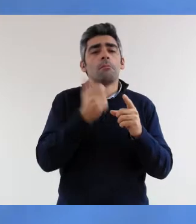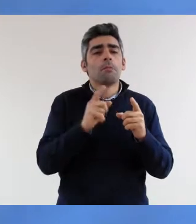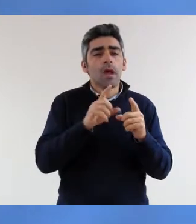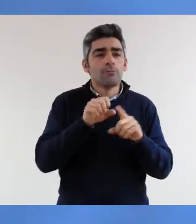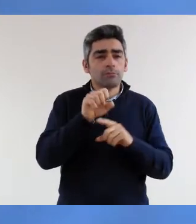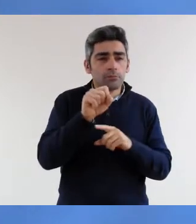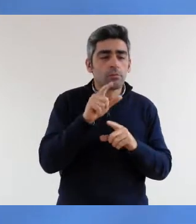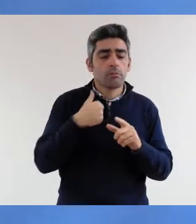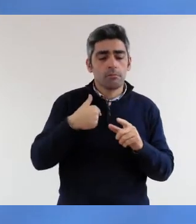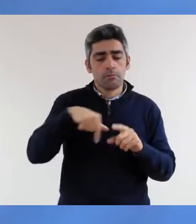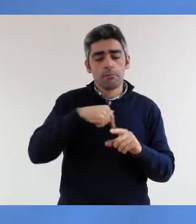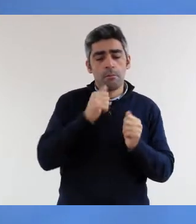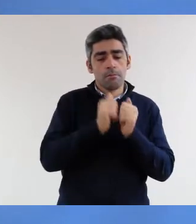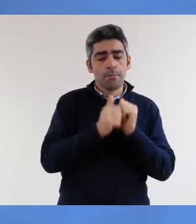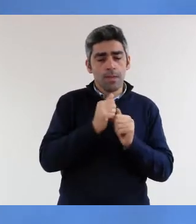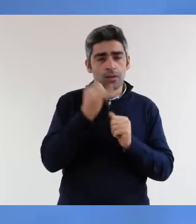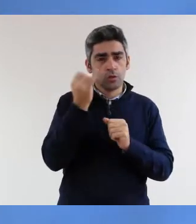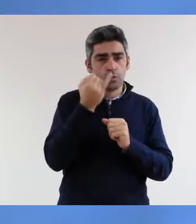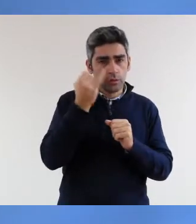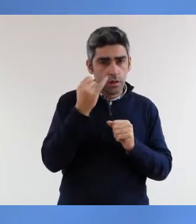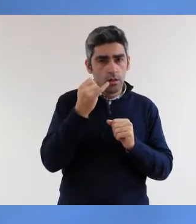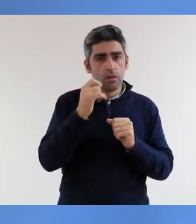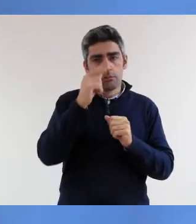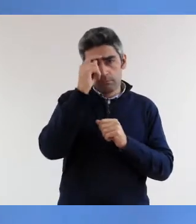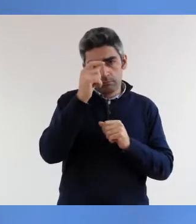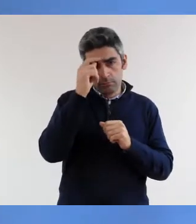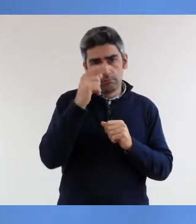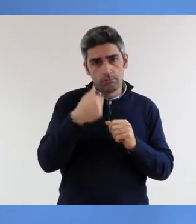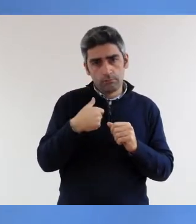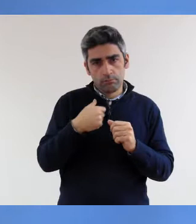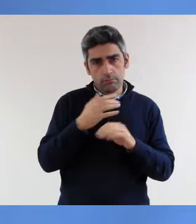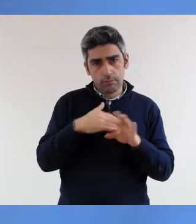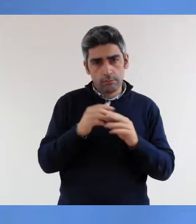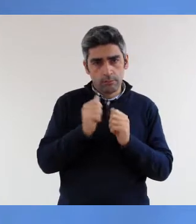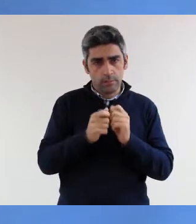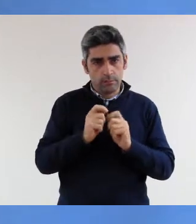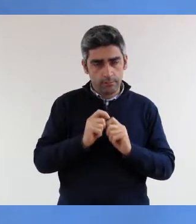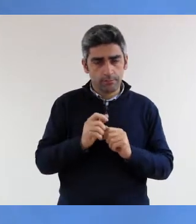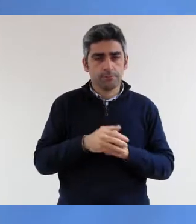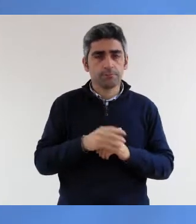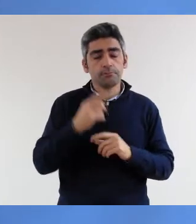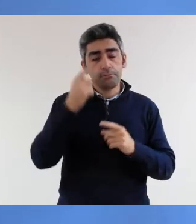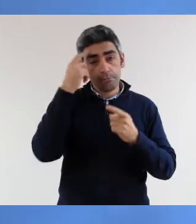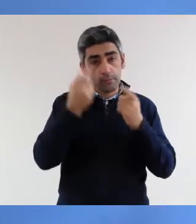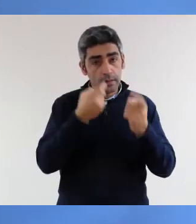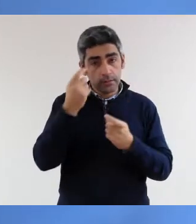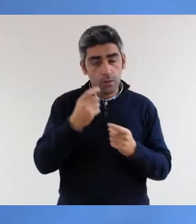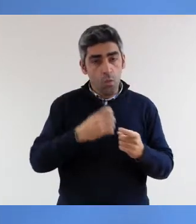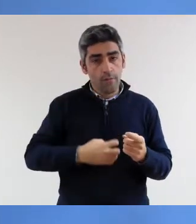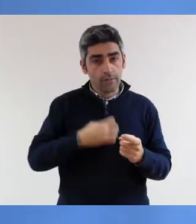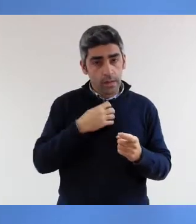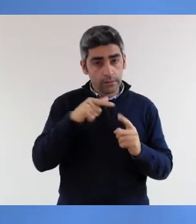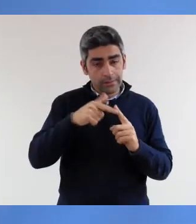mensagem - bem sucedida culpa papel institucional respeitáveis links que o navio mensagem